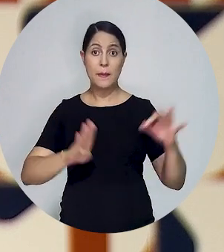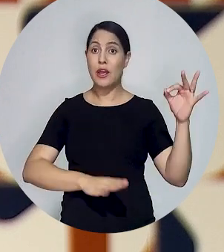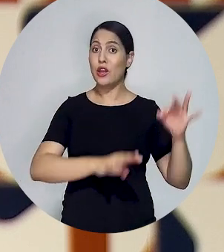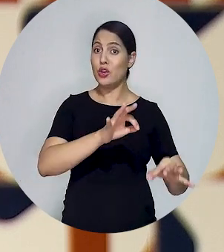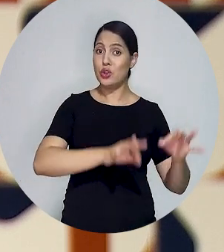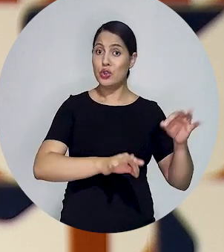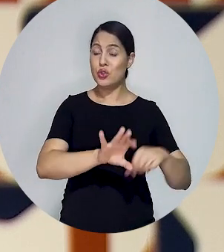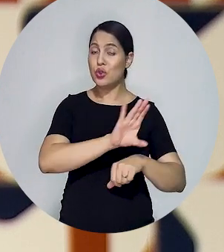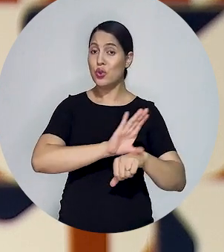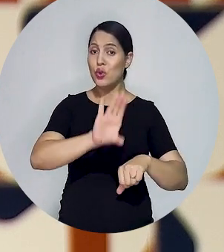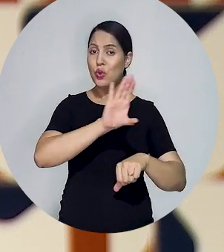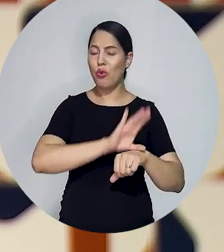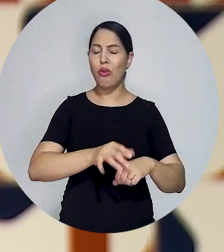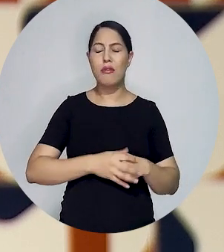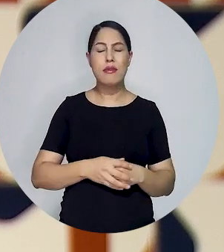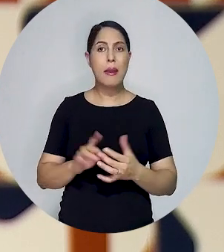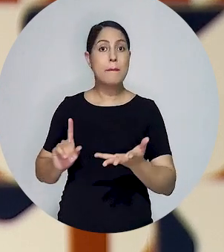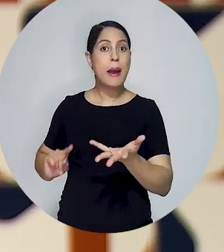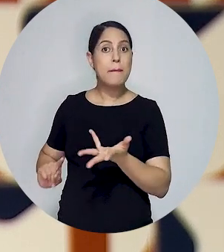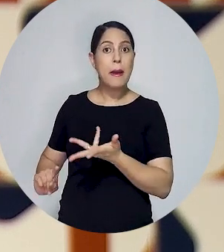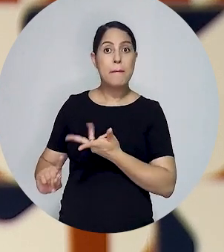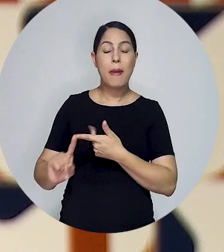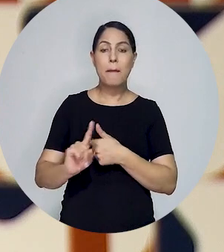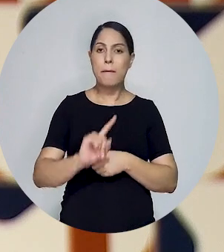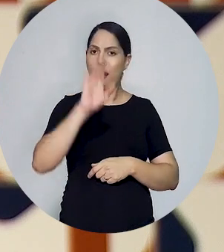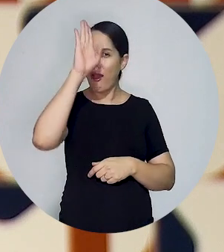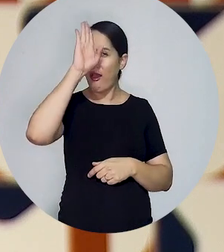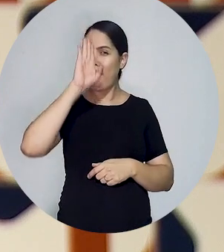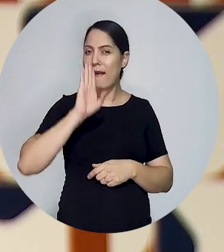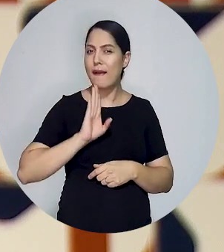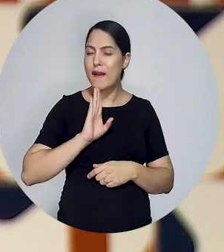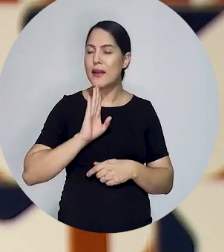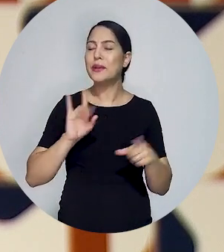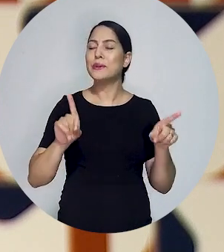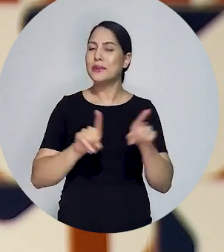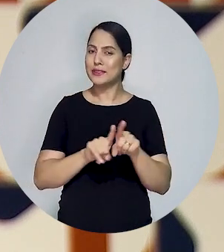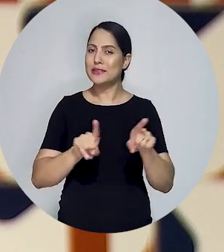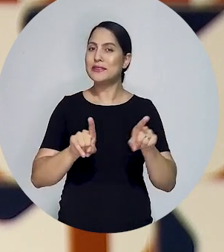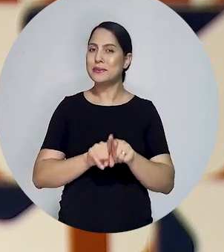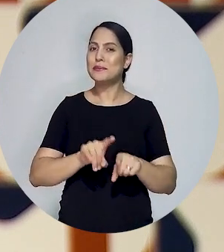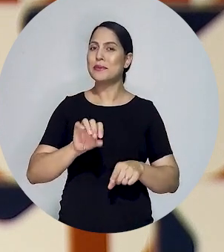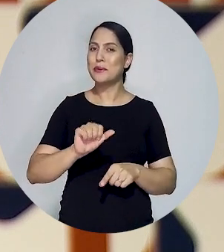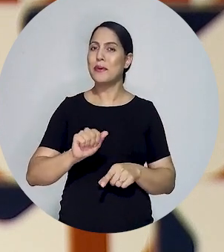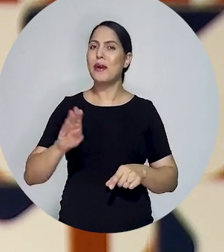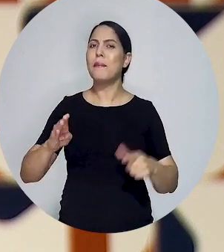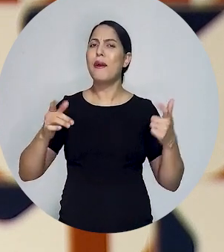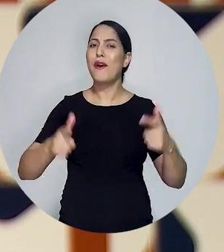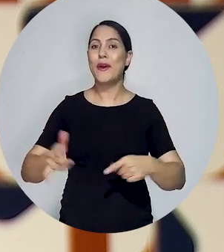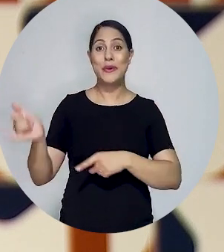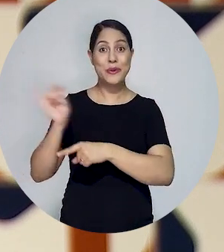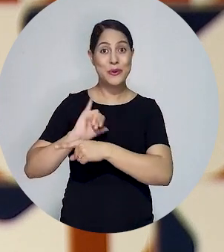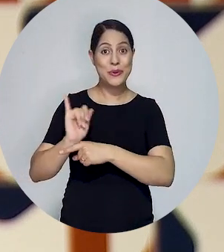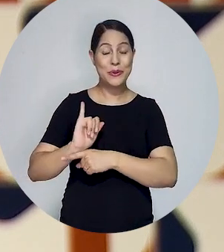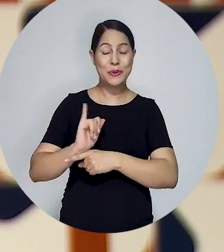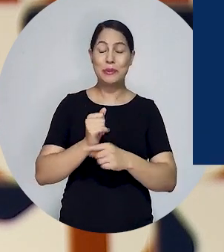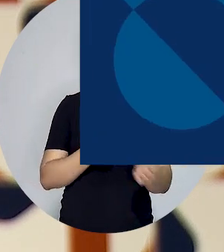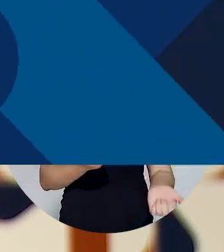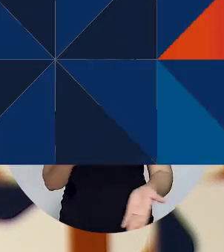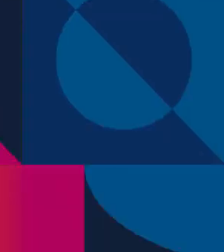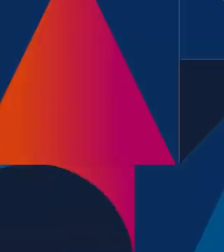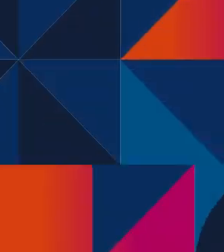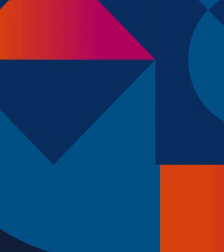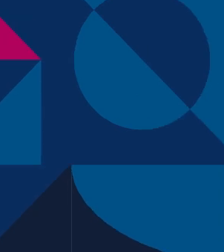dos Cursos Jurídicos. O evento foi realizado de forma gratuita no canal oficial da Ordem dos Advogados do Brasil no